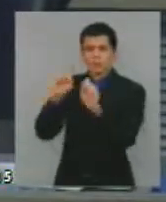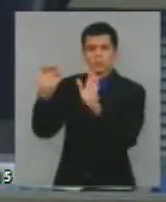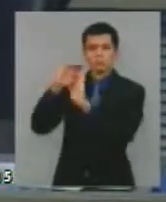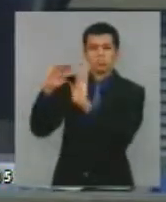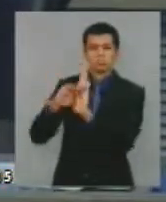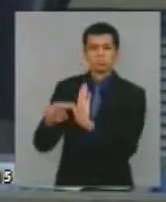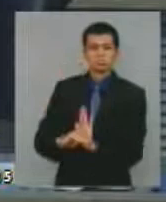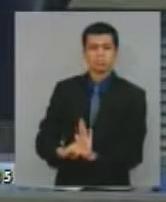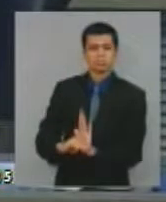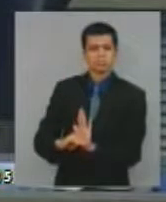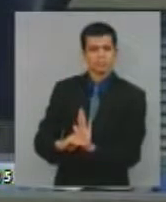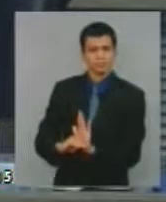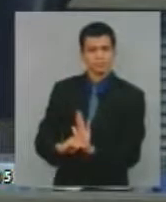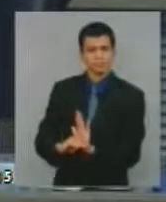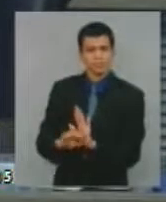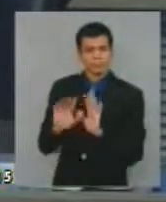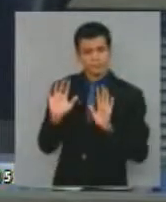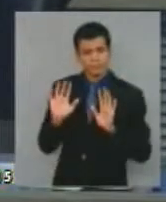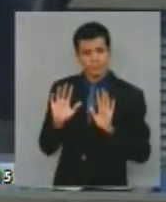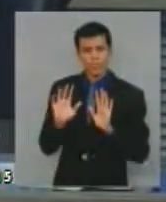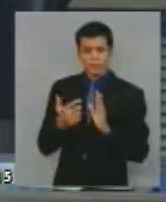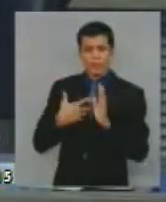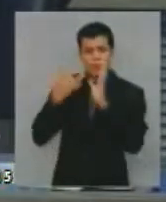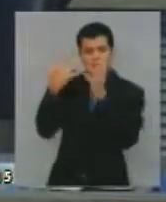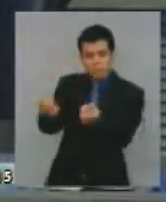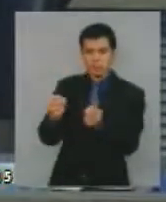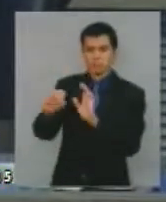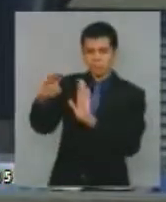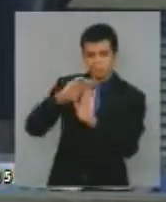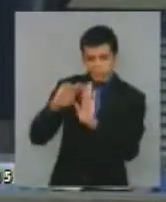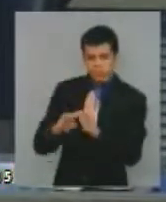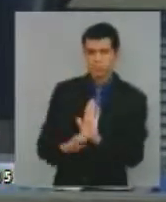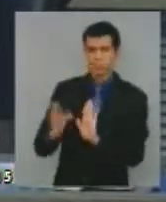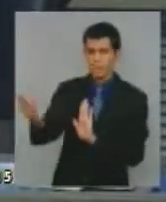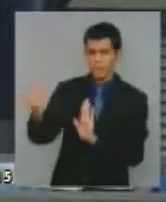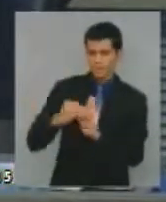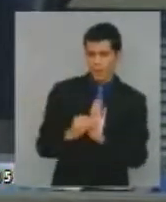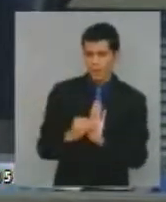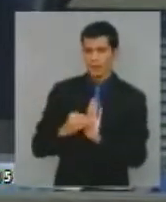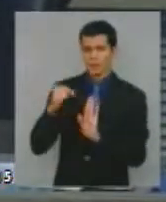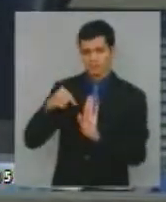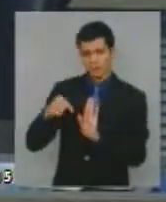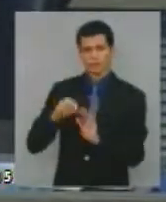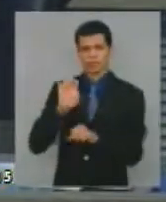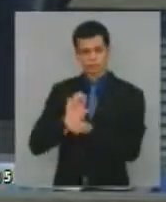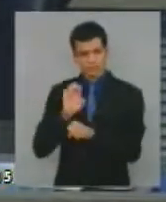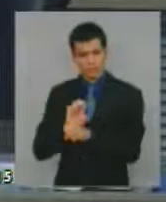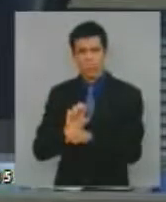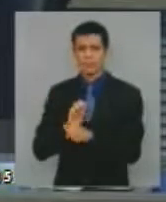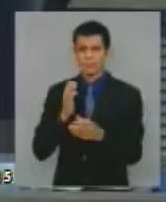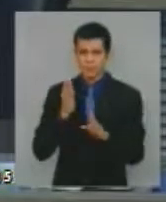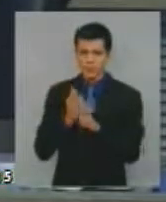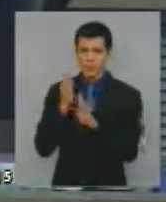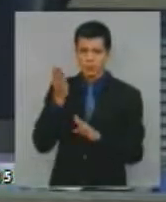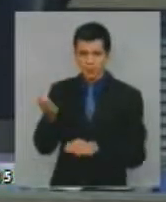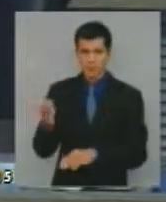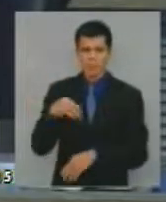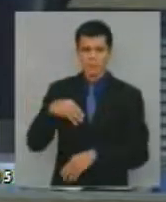de morte. E foi introduzido exatamente esse programa aqui no nosso estado, através da Mariana Lobo,